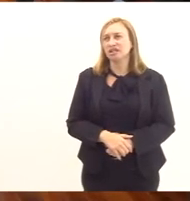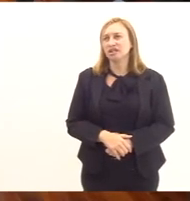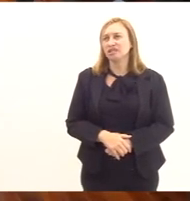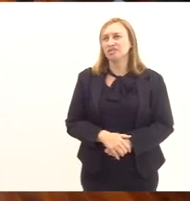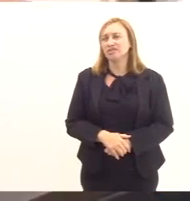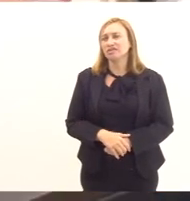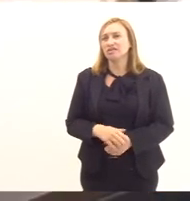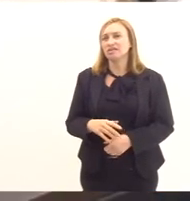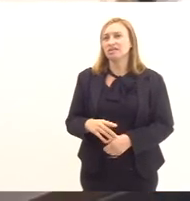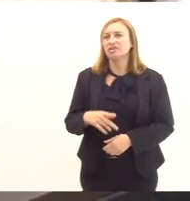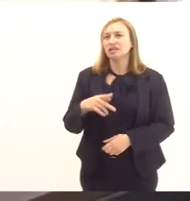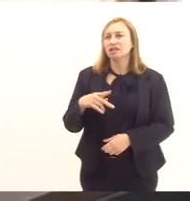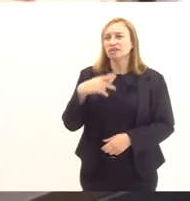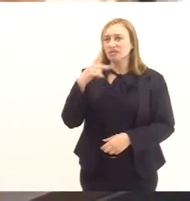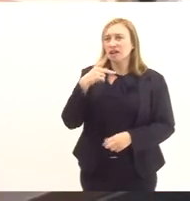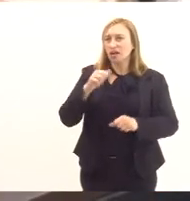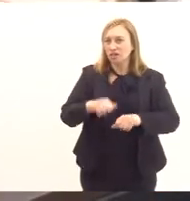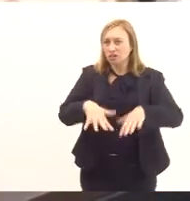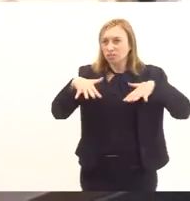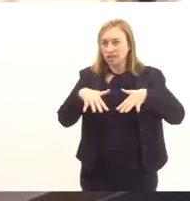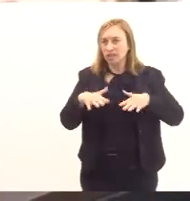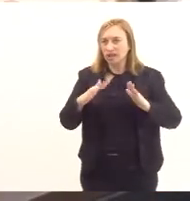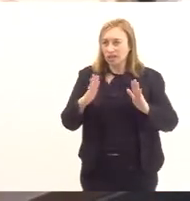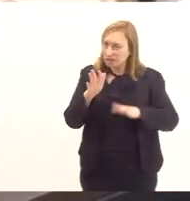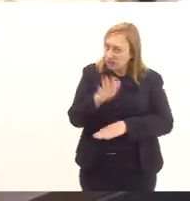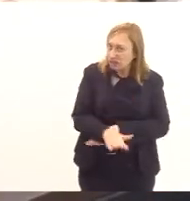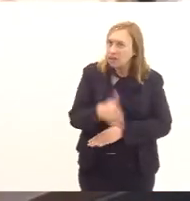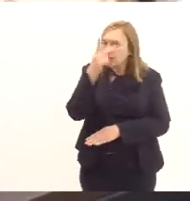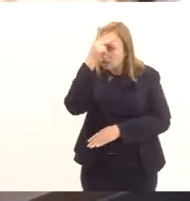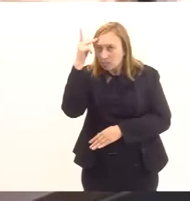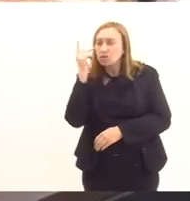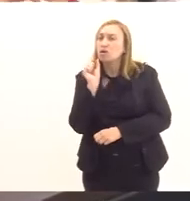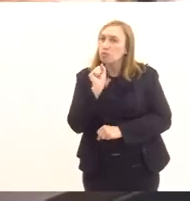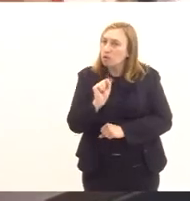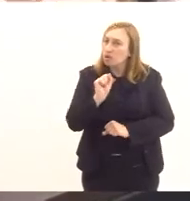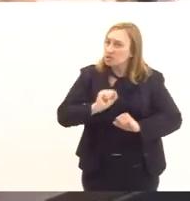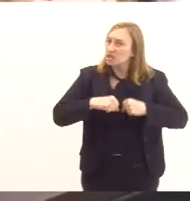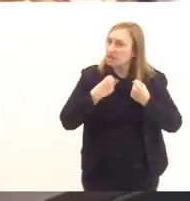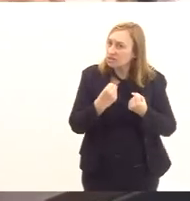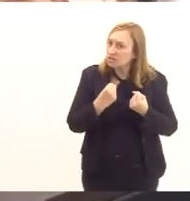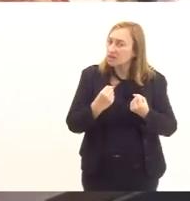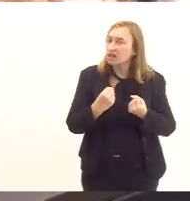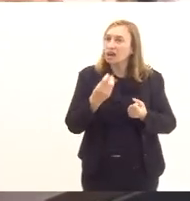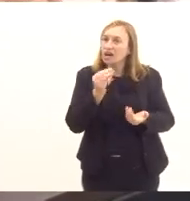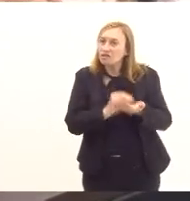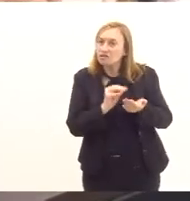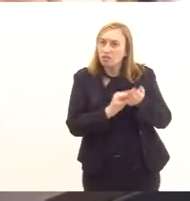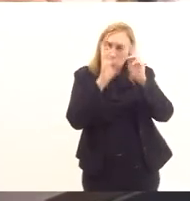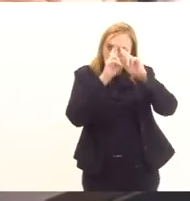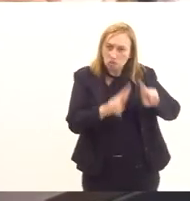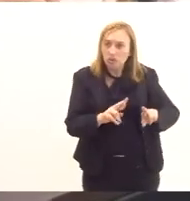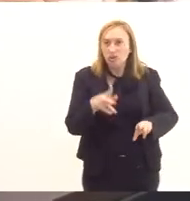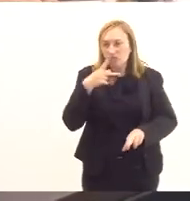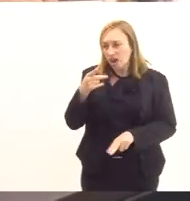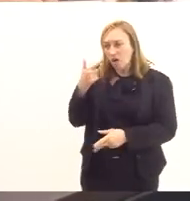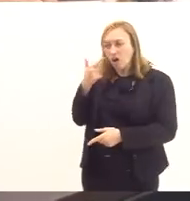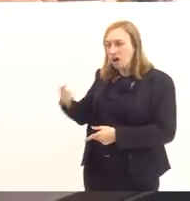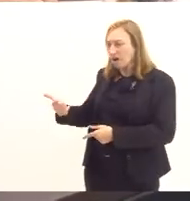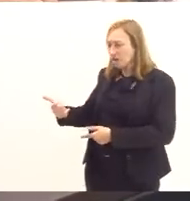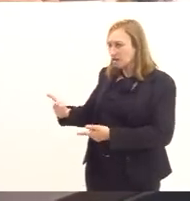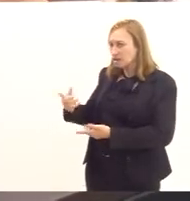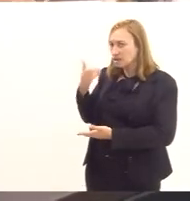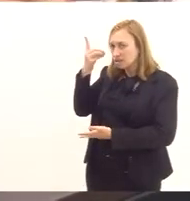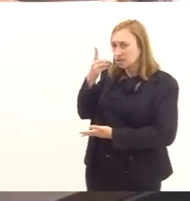só fala será feita hoje no plenário tarde parabéns até para que as pessoas possam se defender da falta de respeito disso para que deputador